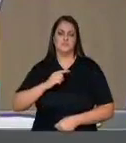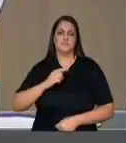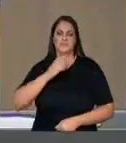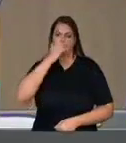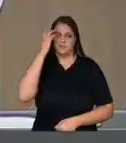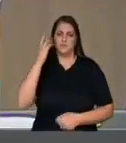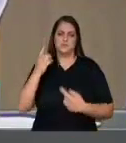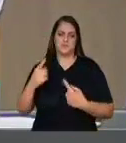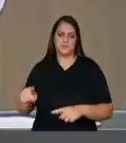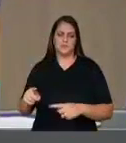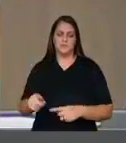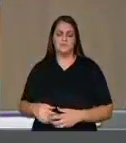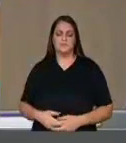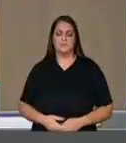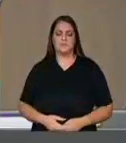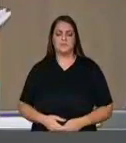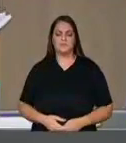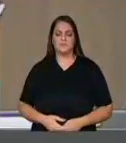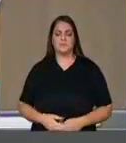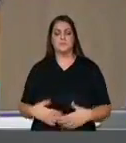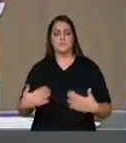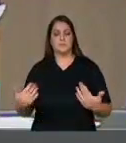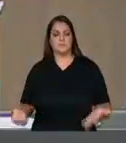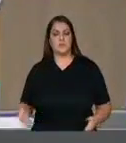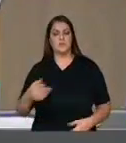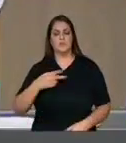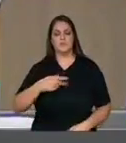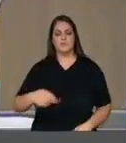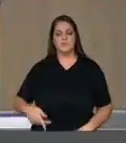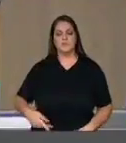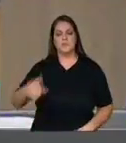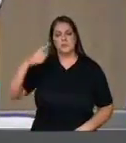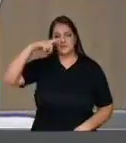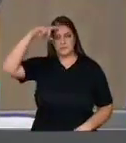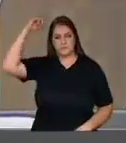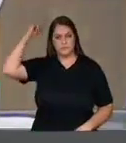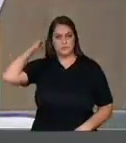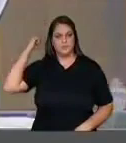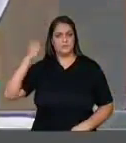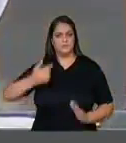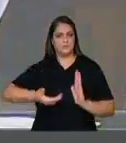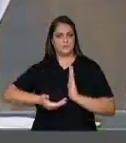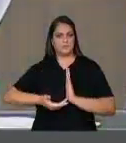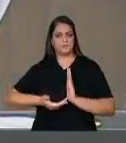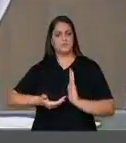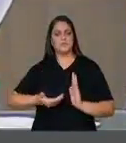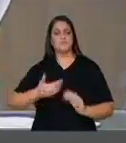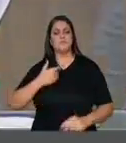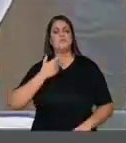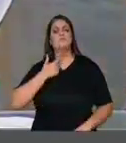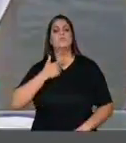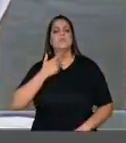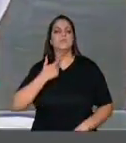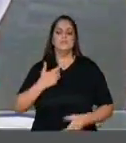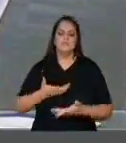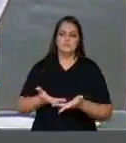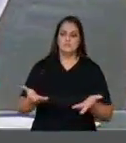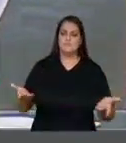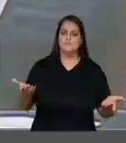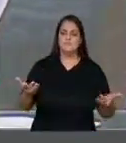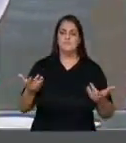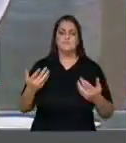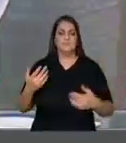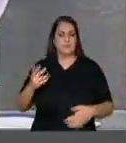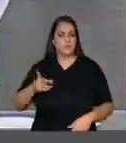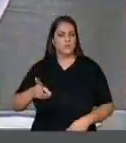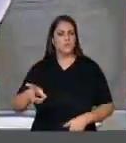o presidente Rodrigo Maia, desejando que esta solenidade possa servir para estimular análises e